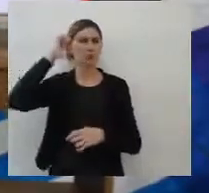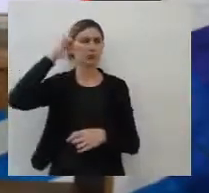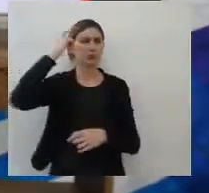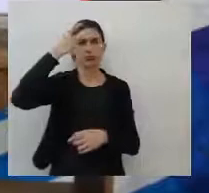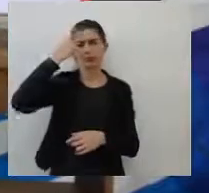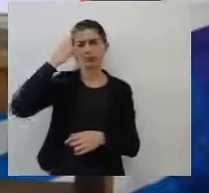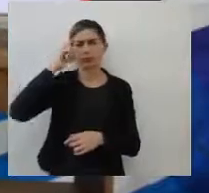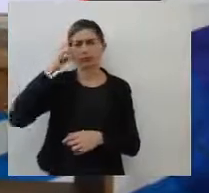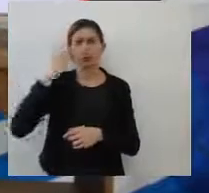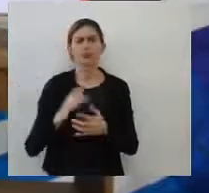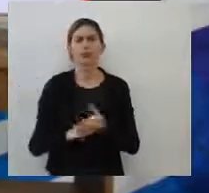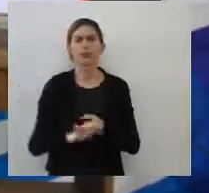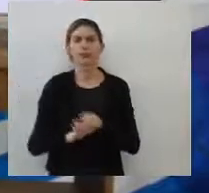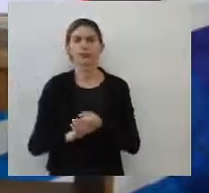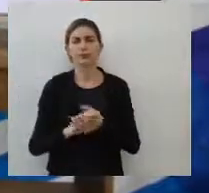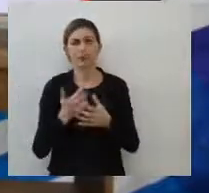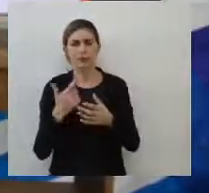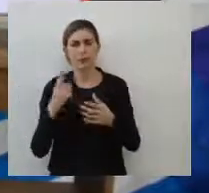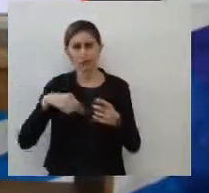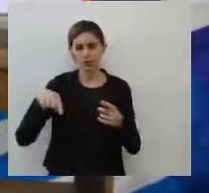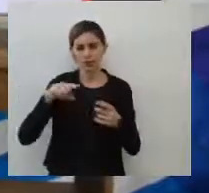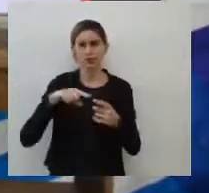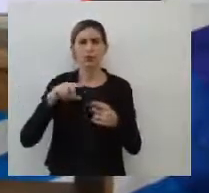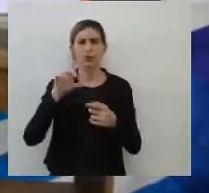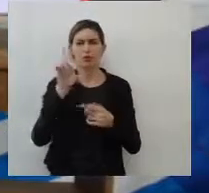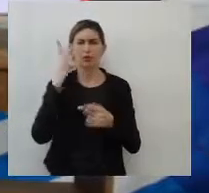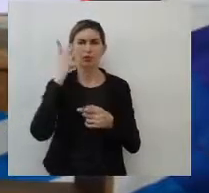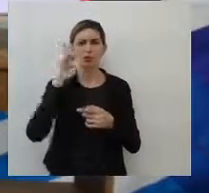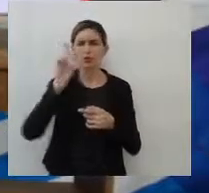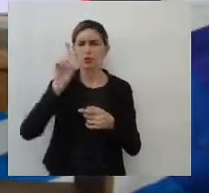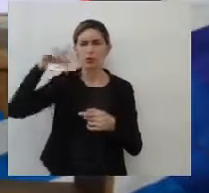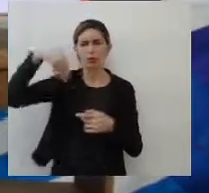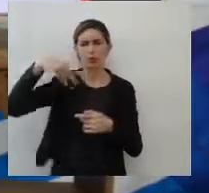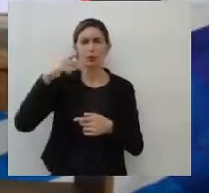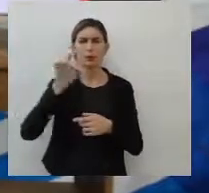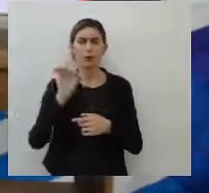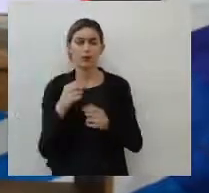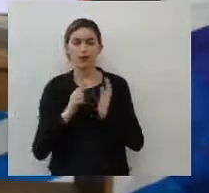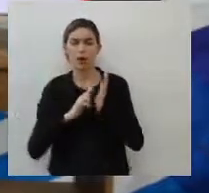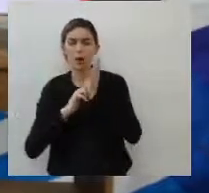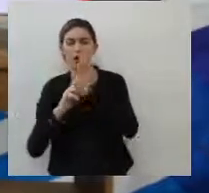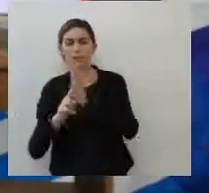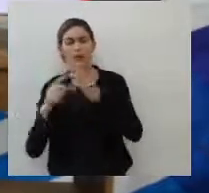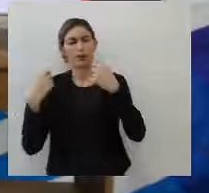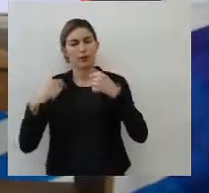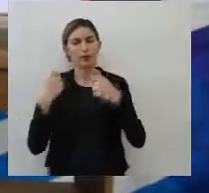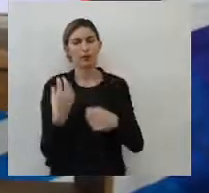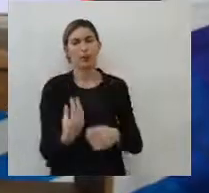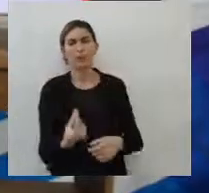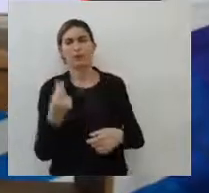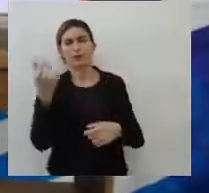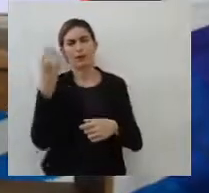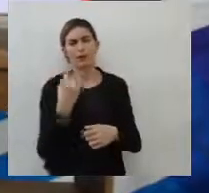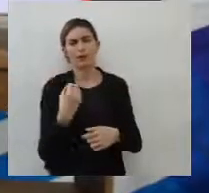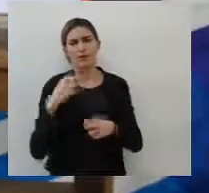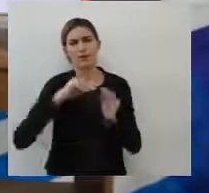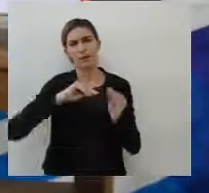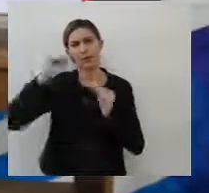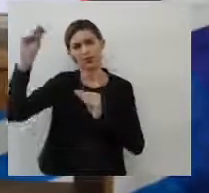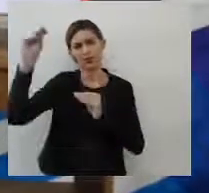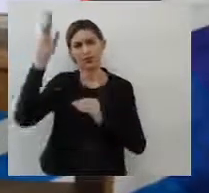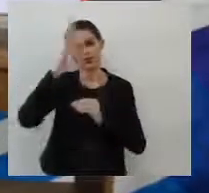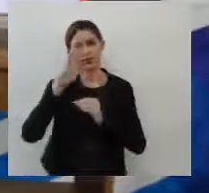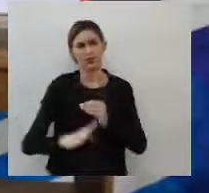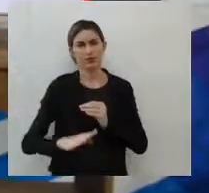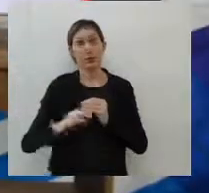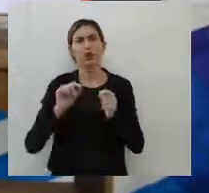outra parte, nosso caríssimo Dom Pedro recebeu uma carta dizendo que ele deveria ir embora do Brasil. E é o que ele faz